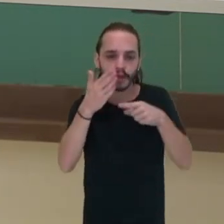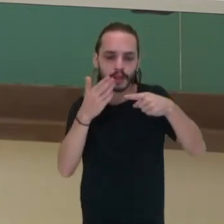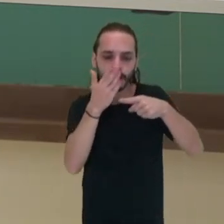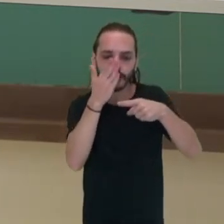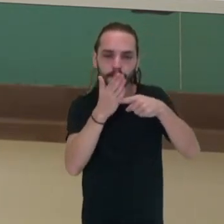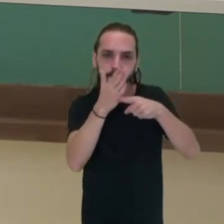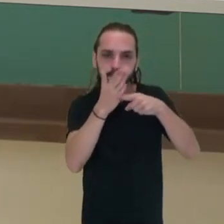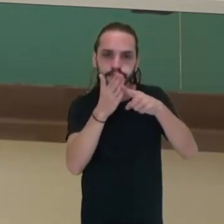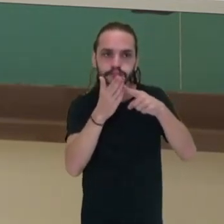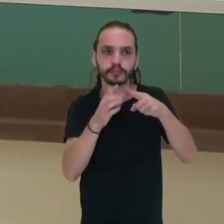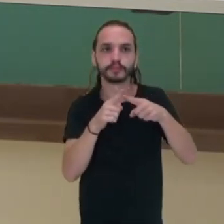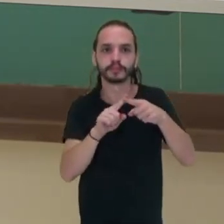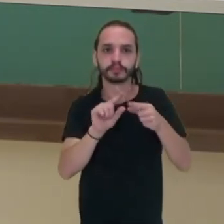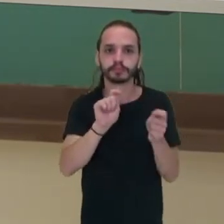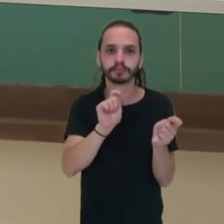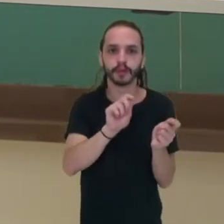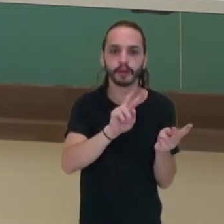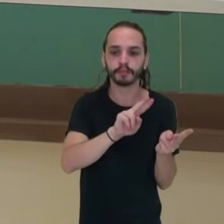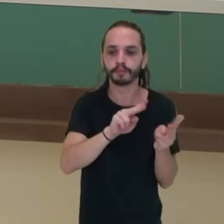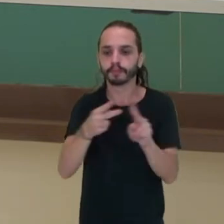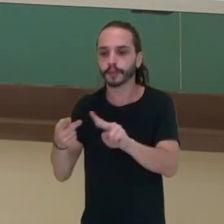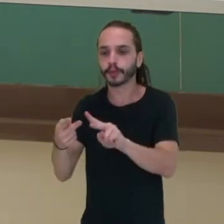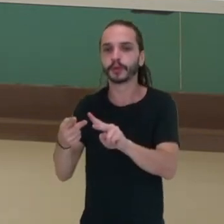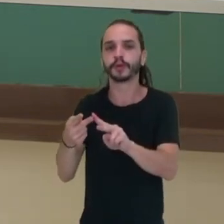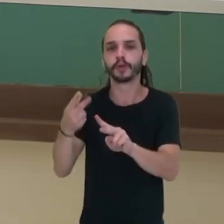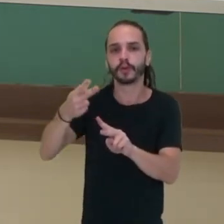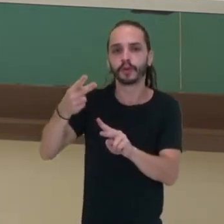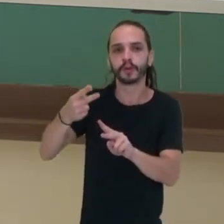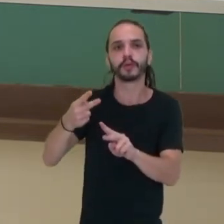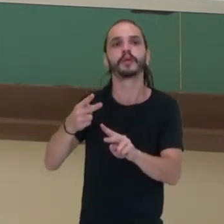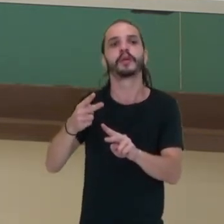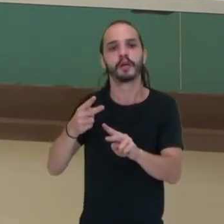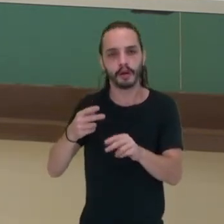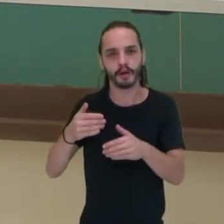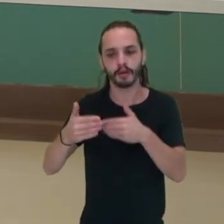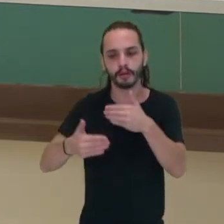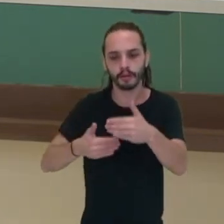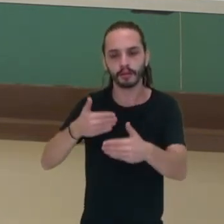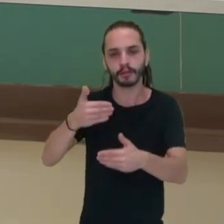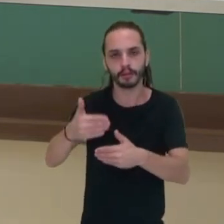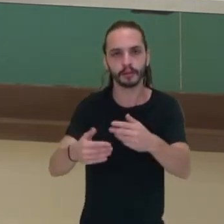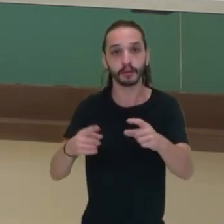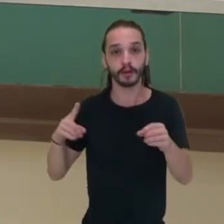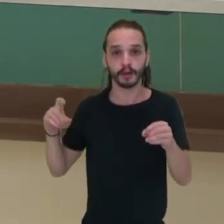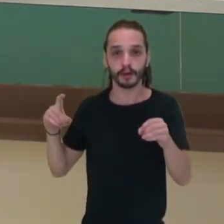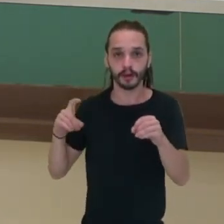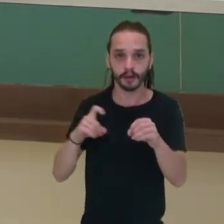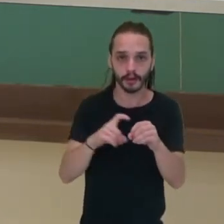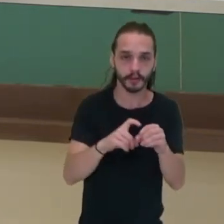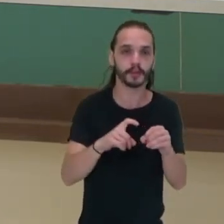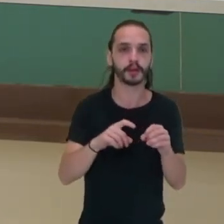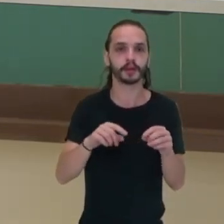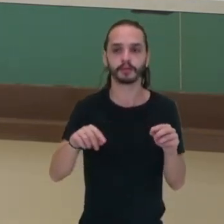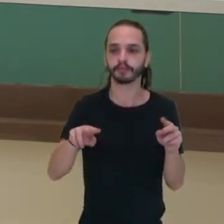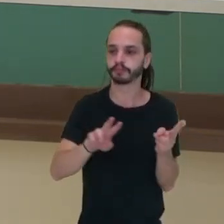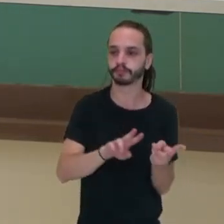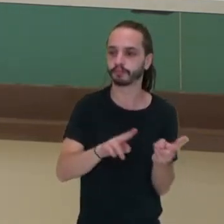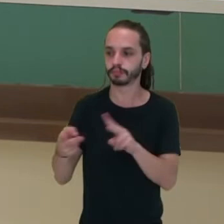num cromossomo homólogo passem ao outro homólogo. E, durante a formação dos gametas, isso seja transferido.